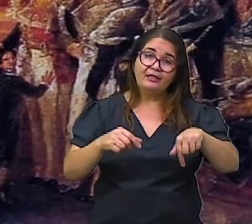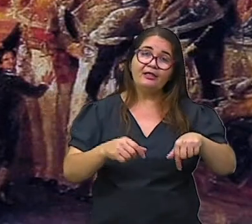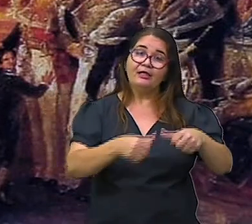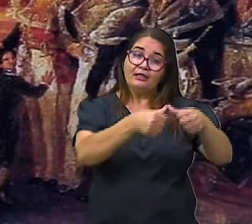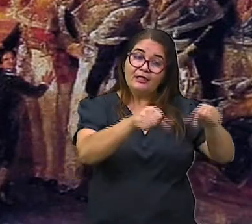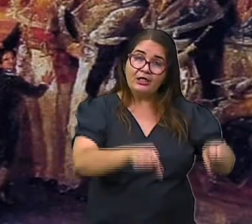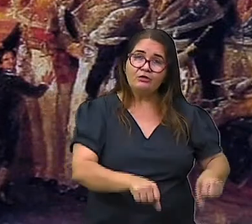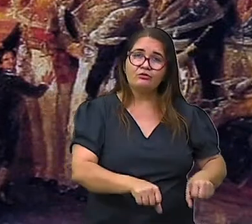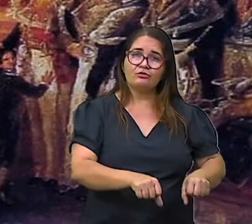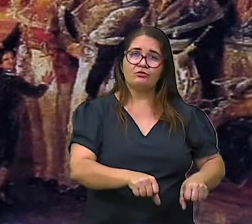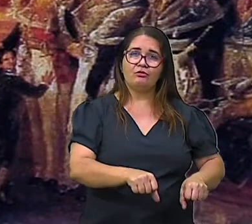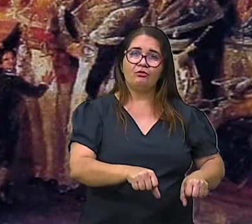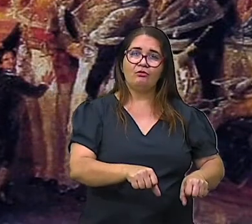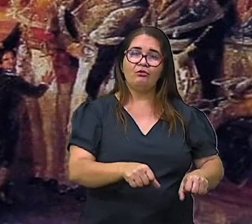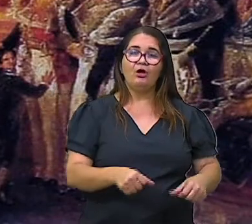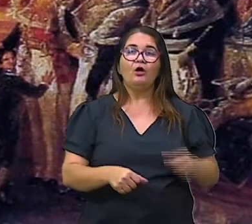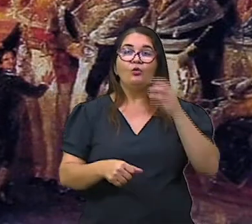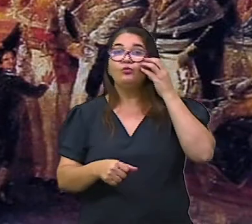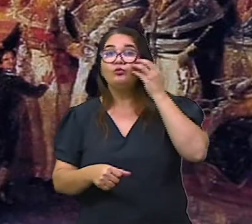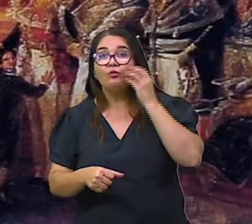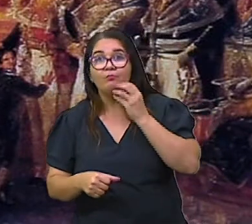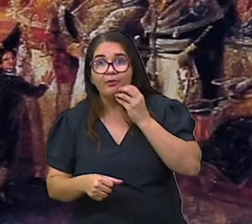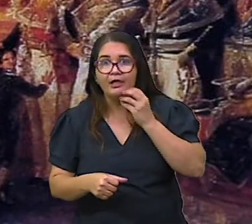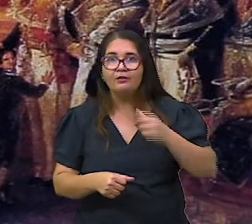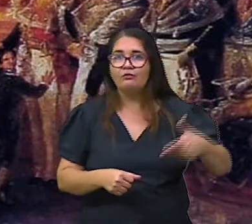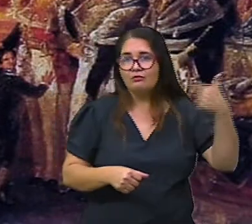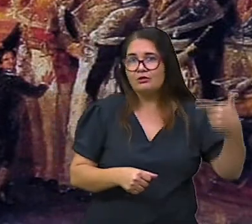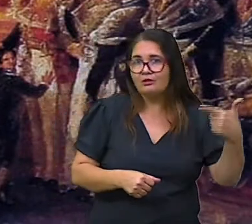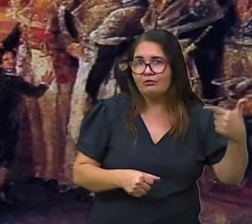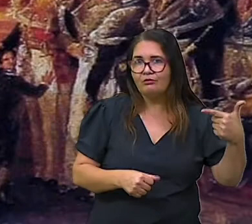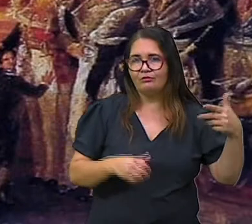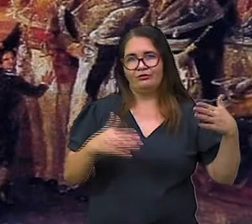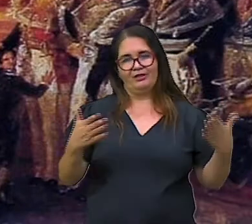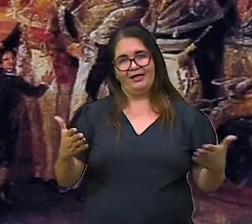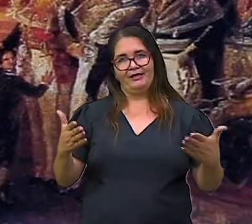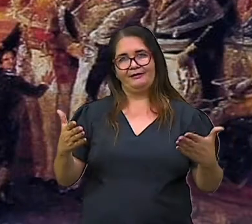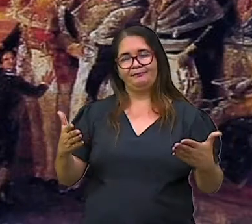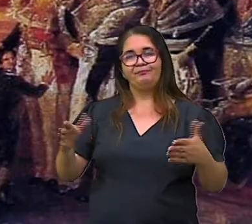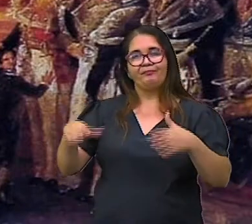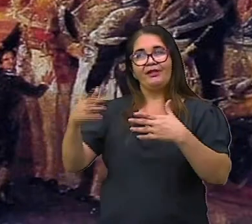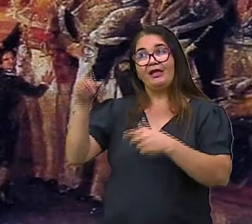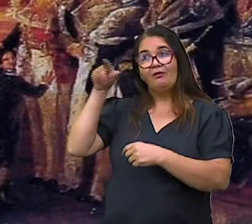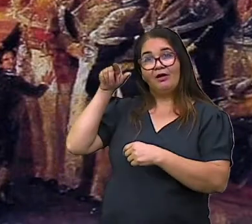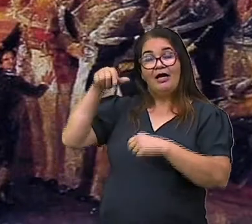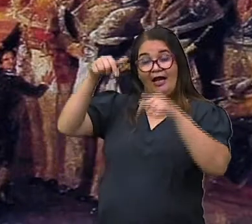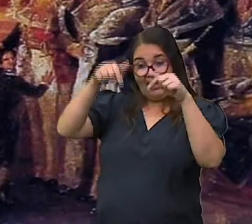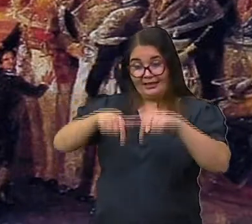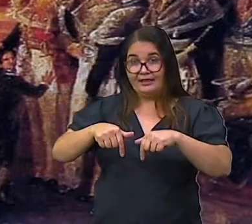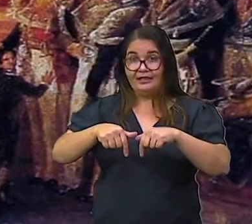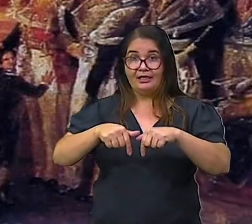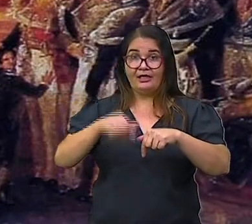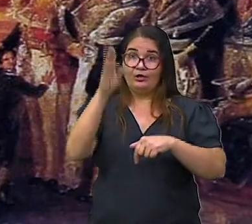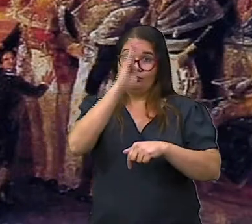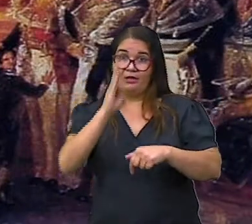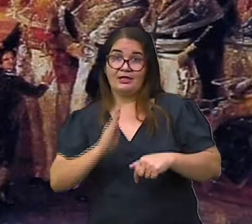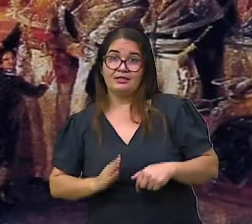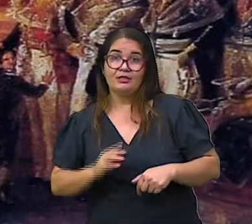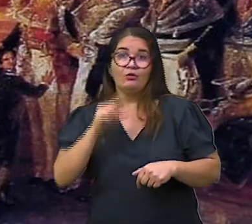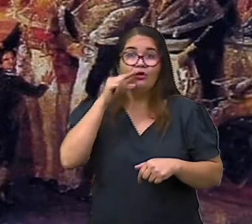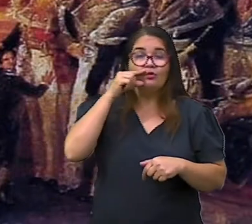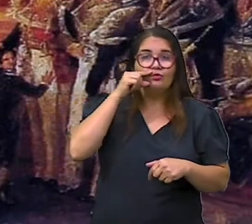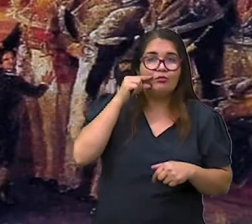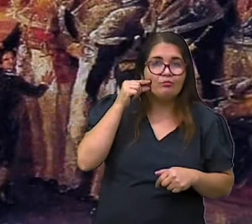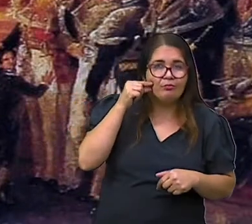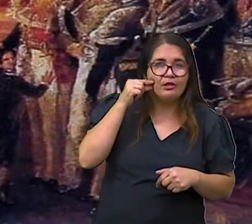dele. Então, ele era Pedro I no Brasil, Pedro IV em Portugal. Deixa o filho dele aqui